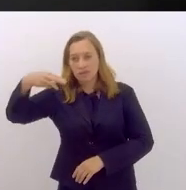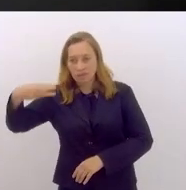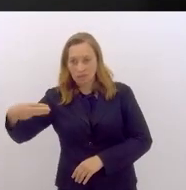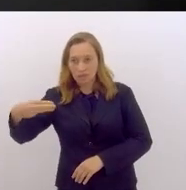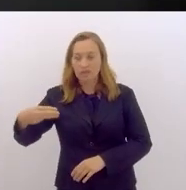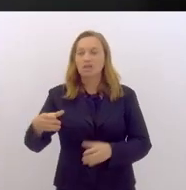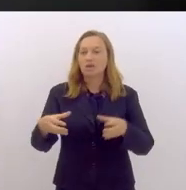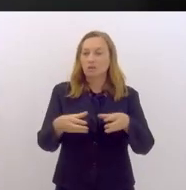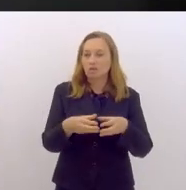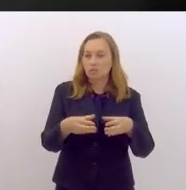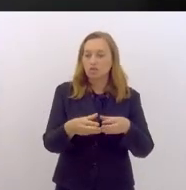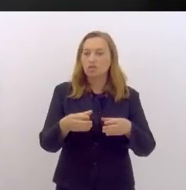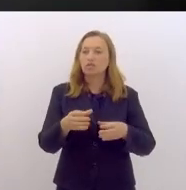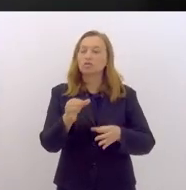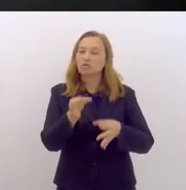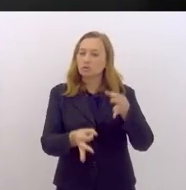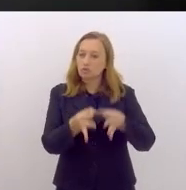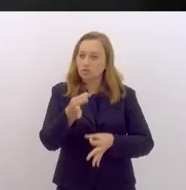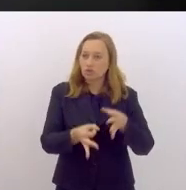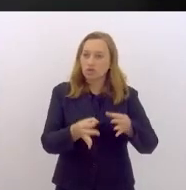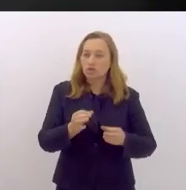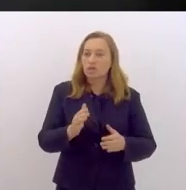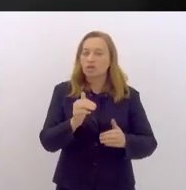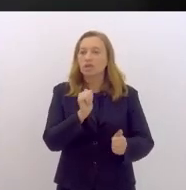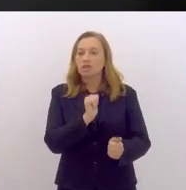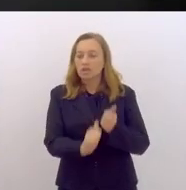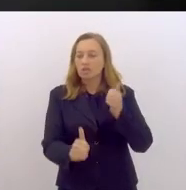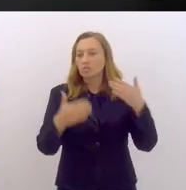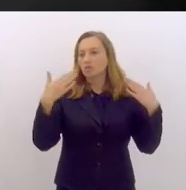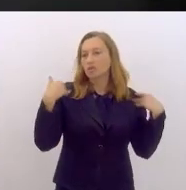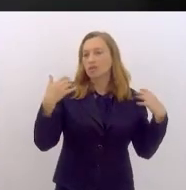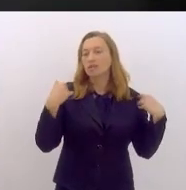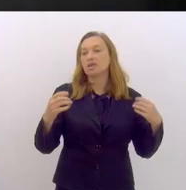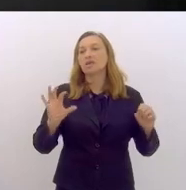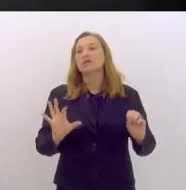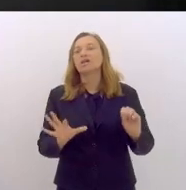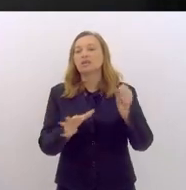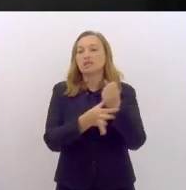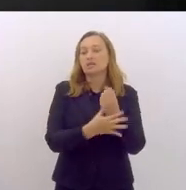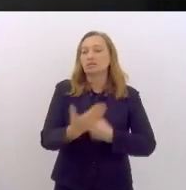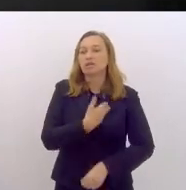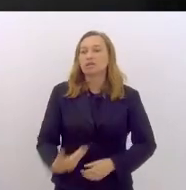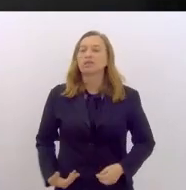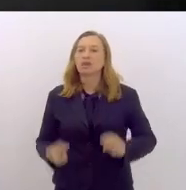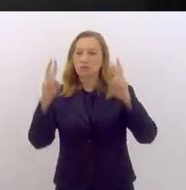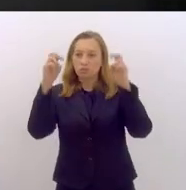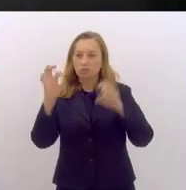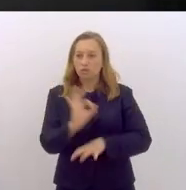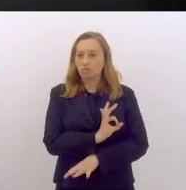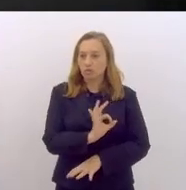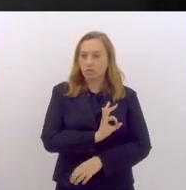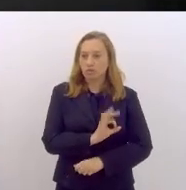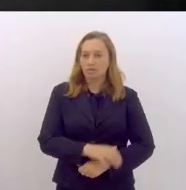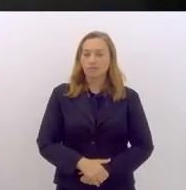pareceres das comissões de Constituição e Justiça, Esporte e Lazer, Segurança Pública e Assuntos de Polícia.